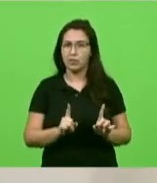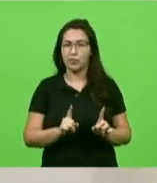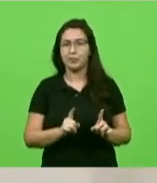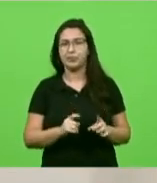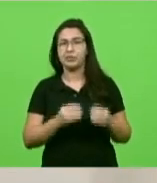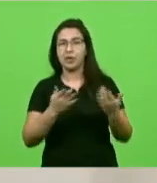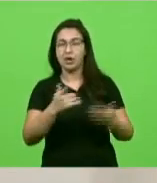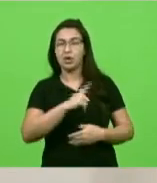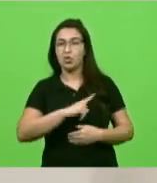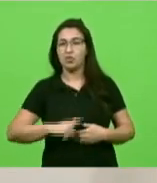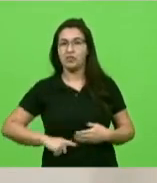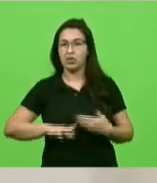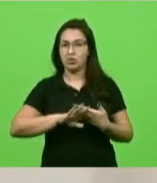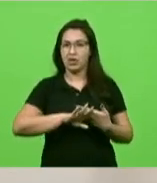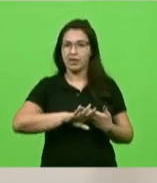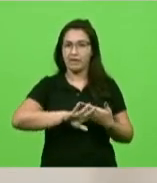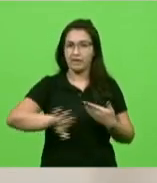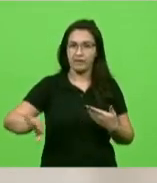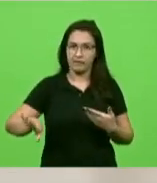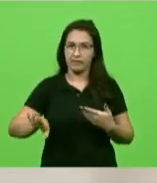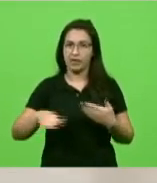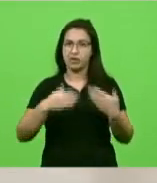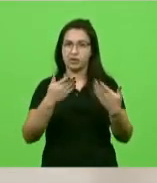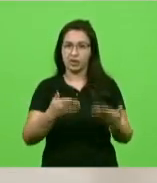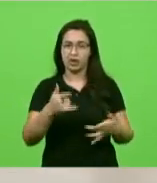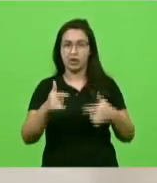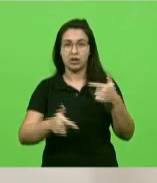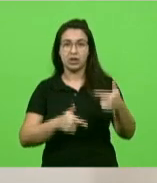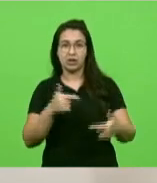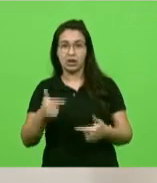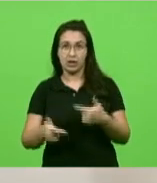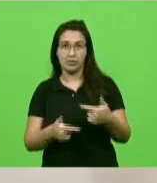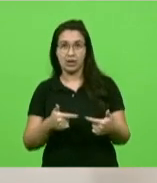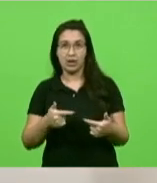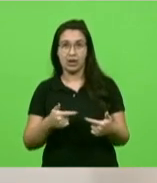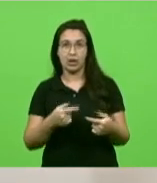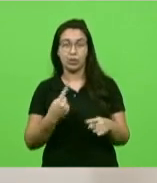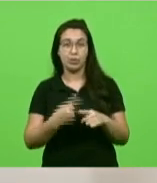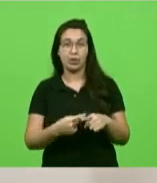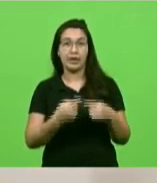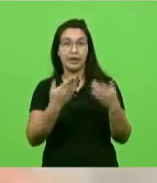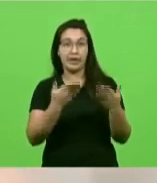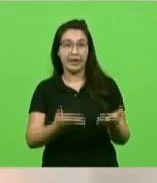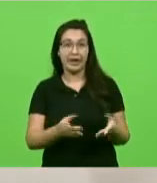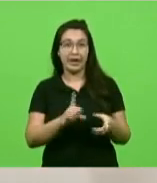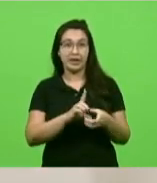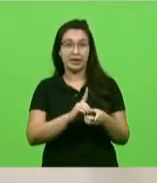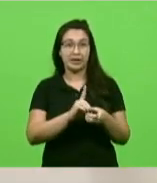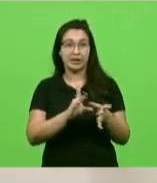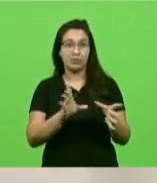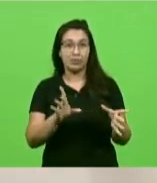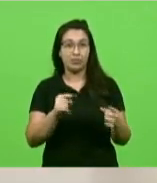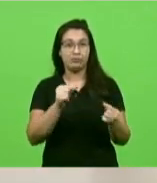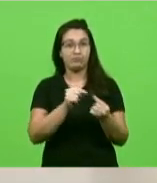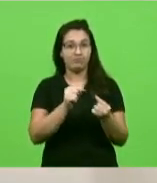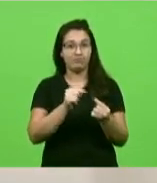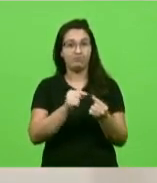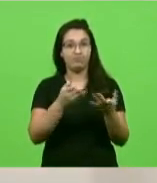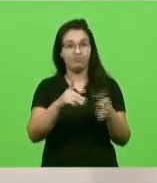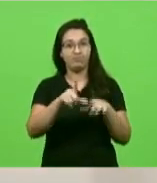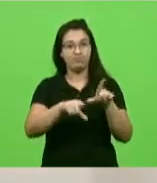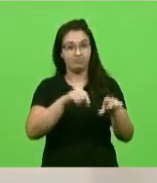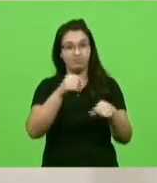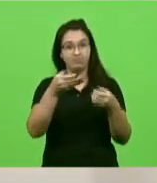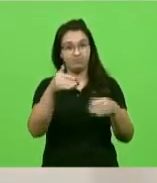um governo do exercício de suas funções para as quais ele foi democraticamente escolhido.